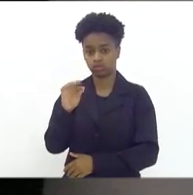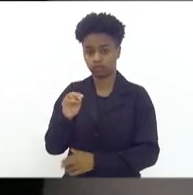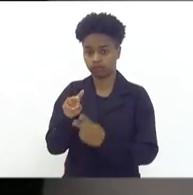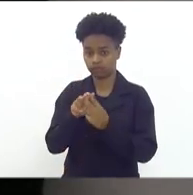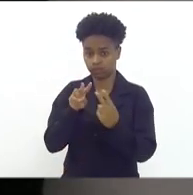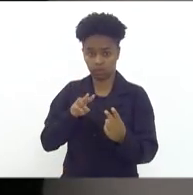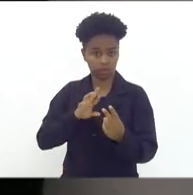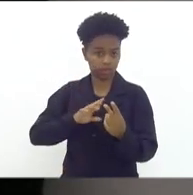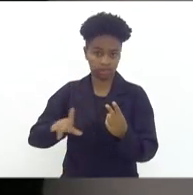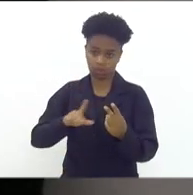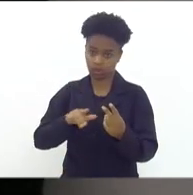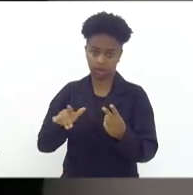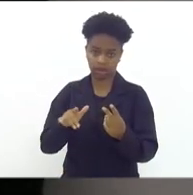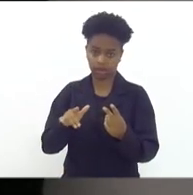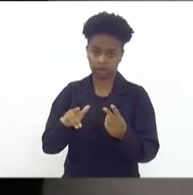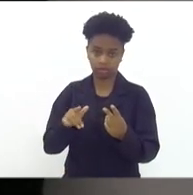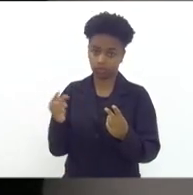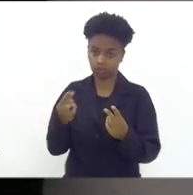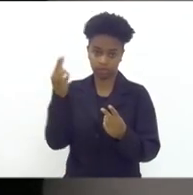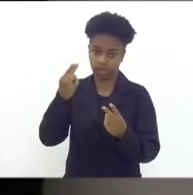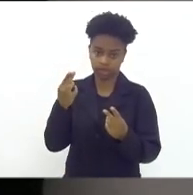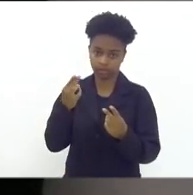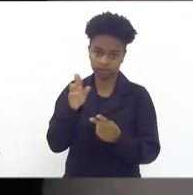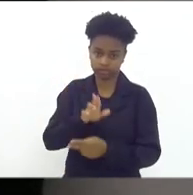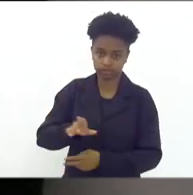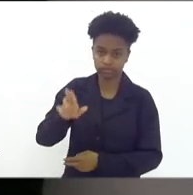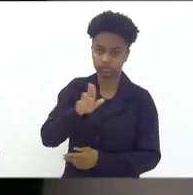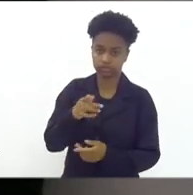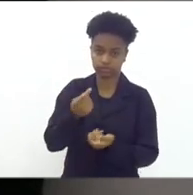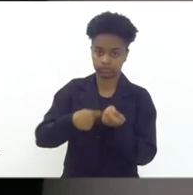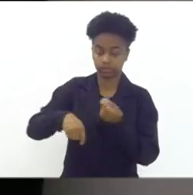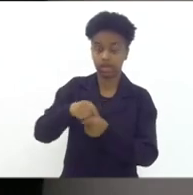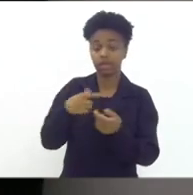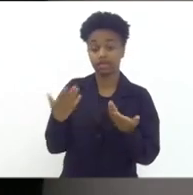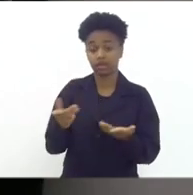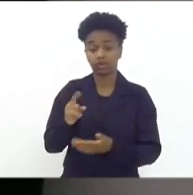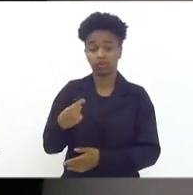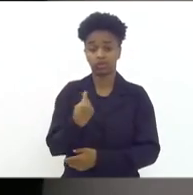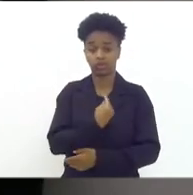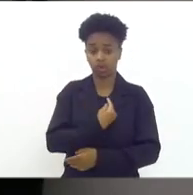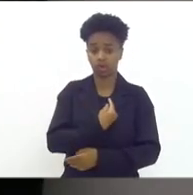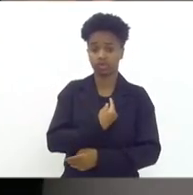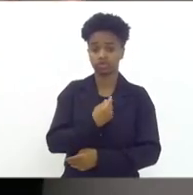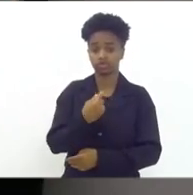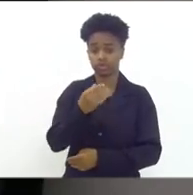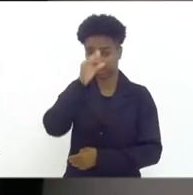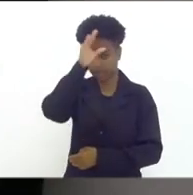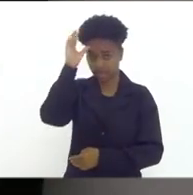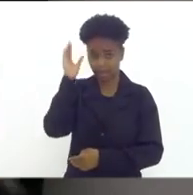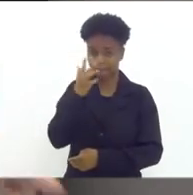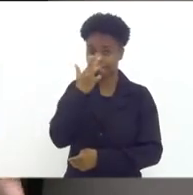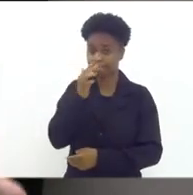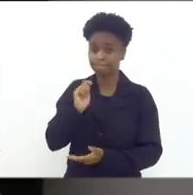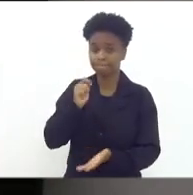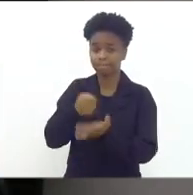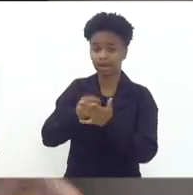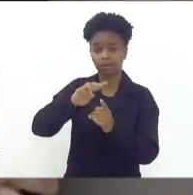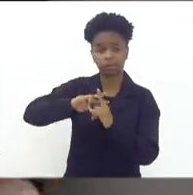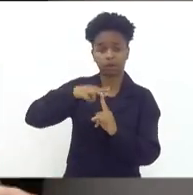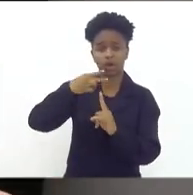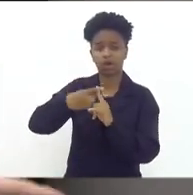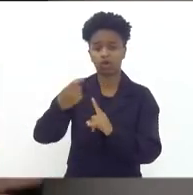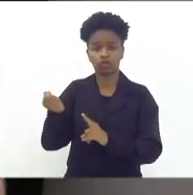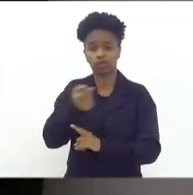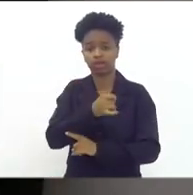economicamente viáveis o que dá a entender pra gente que é consumidor que a gente tá pagando um custo muito maior do que esse investimento fosse feito realmente